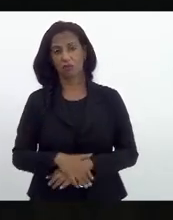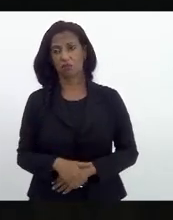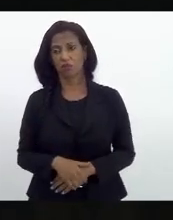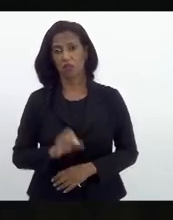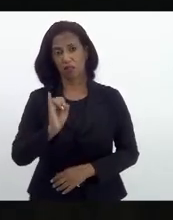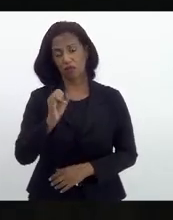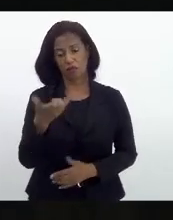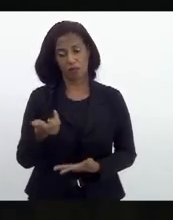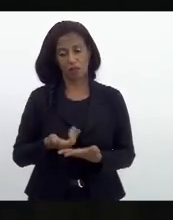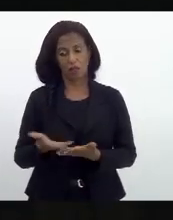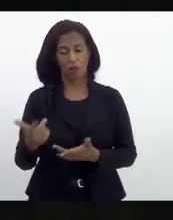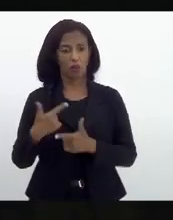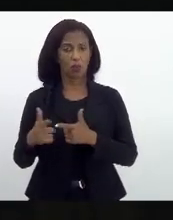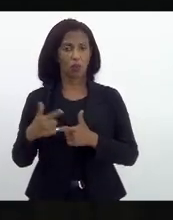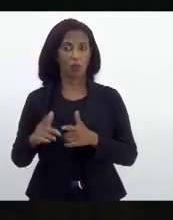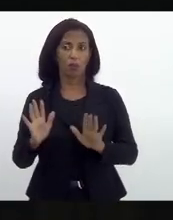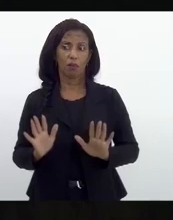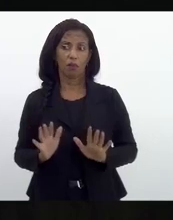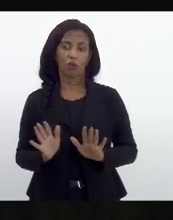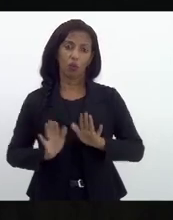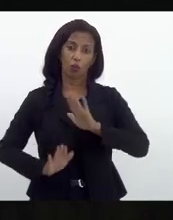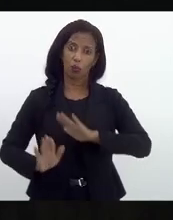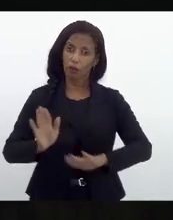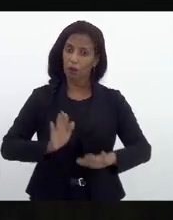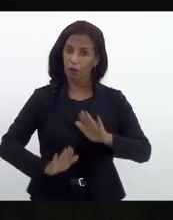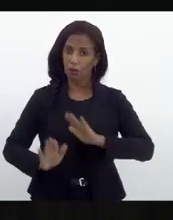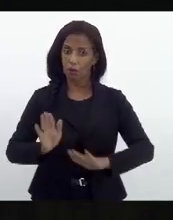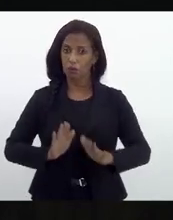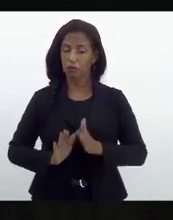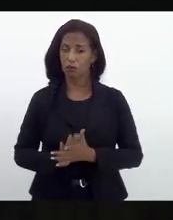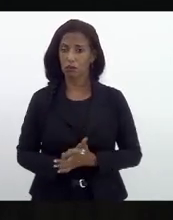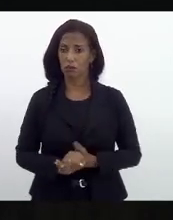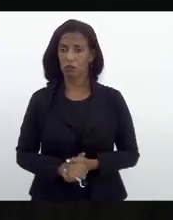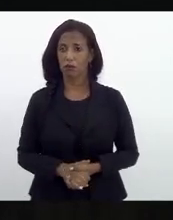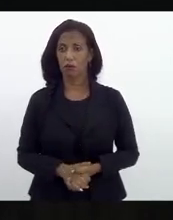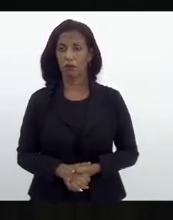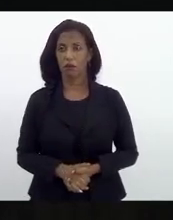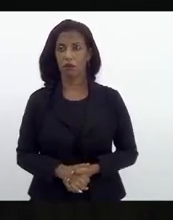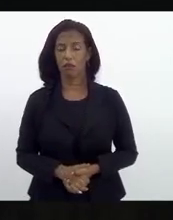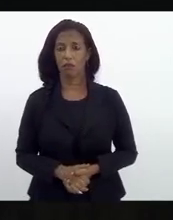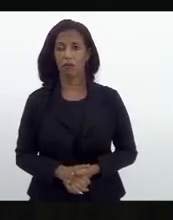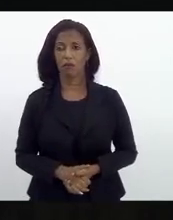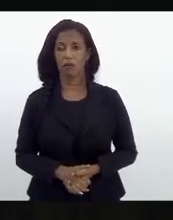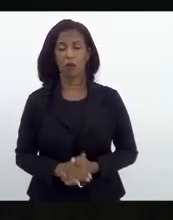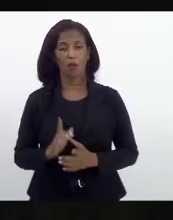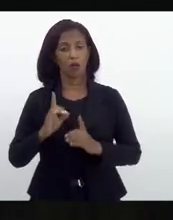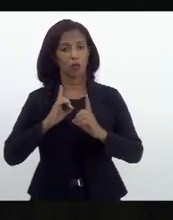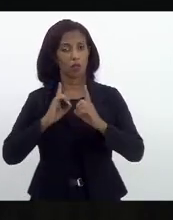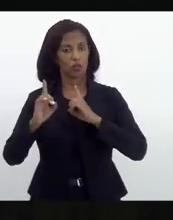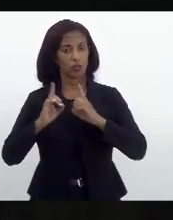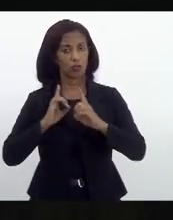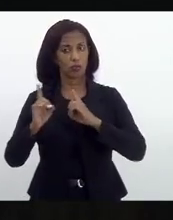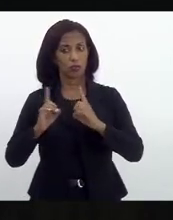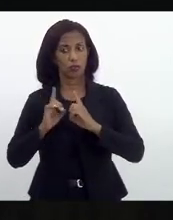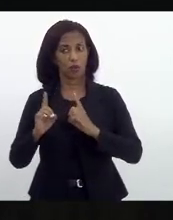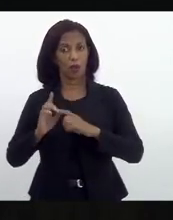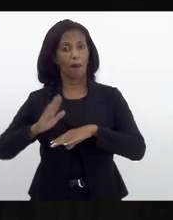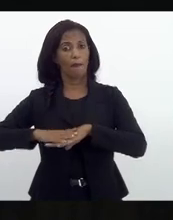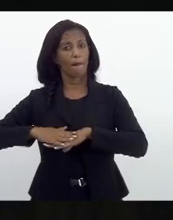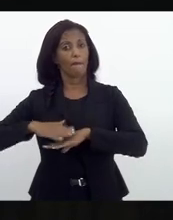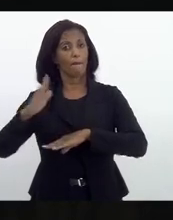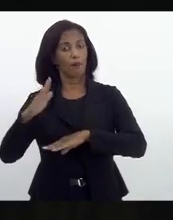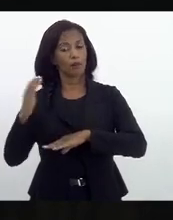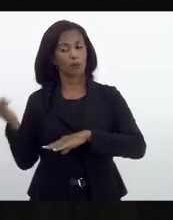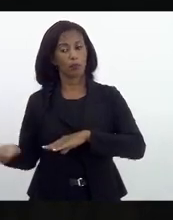encaminhar sim não tem problema só tem que ter cuidado para não para não querer discutir mais uma